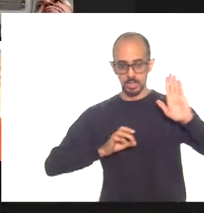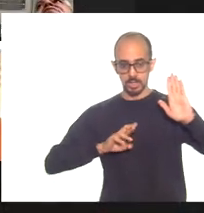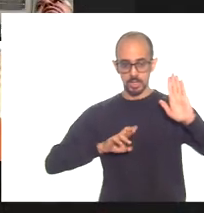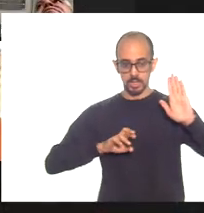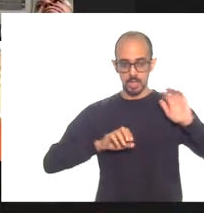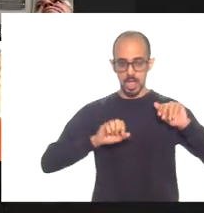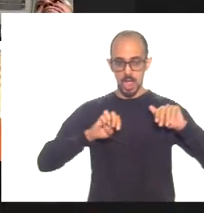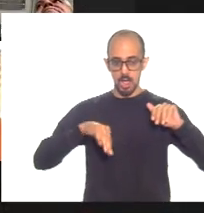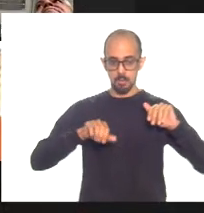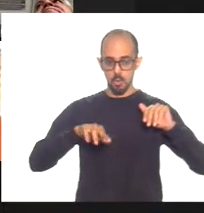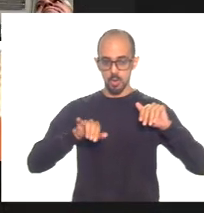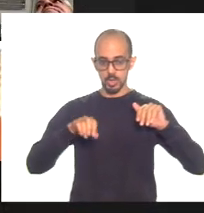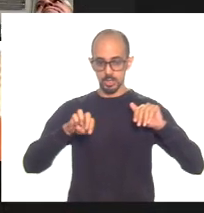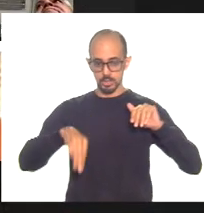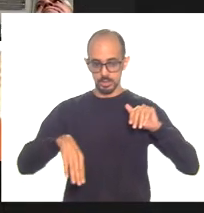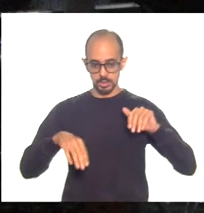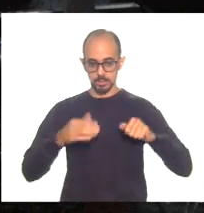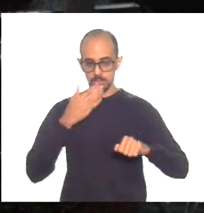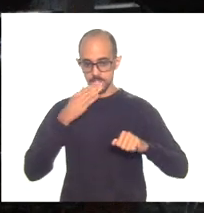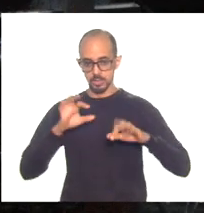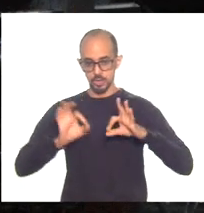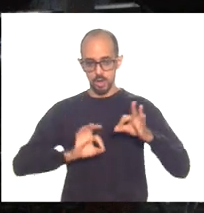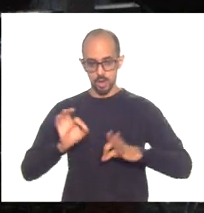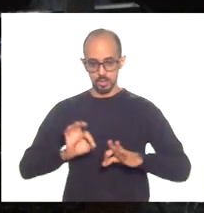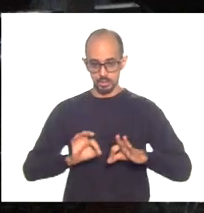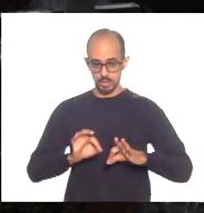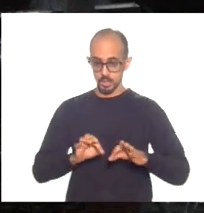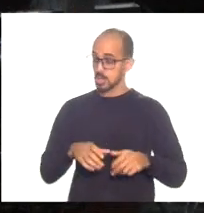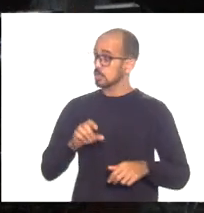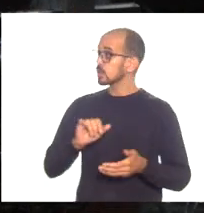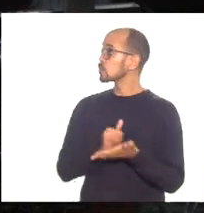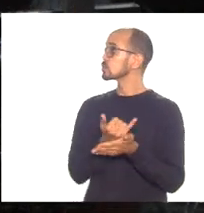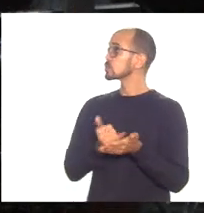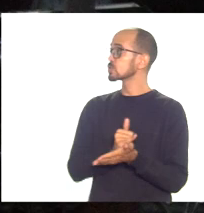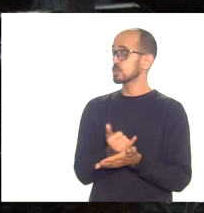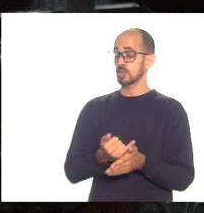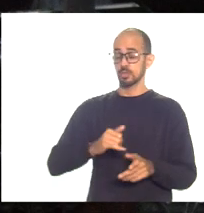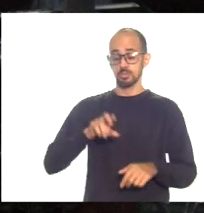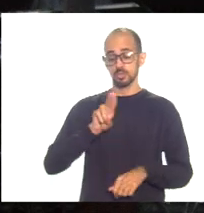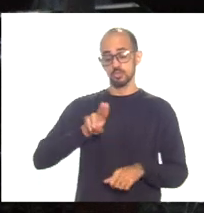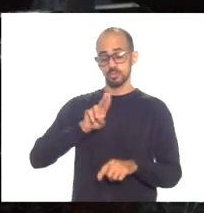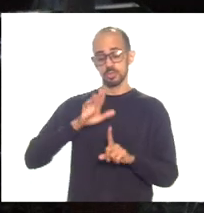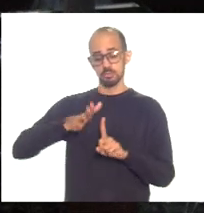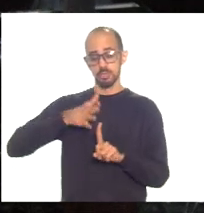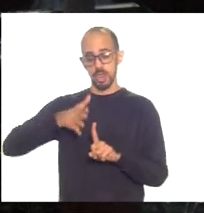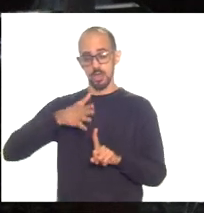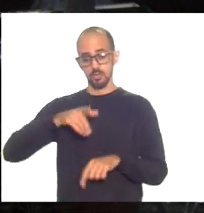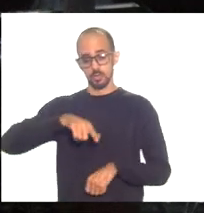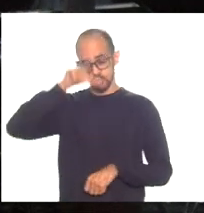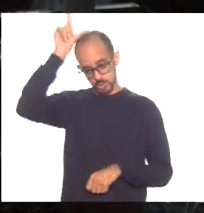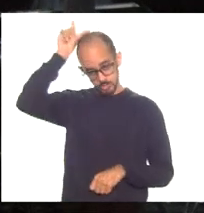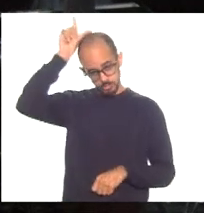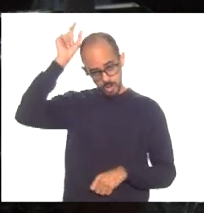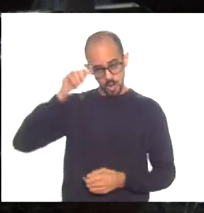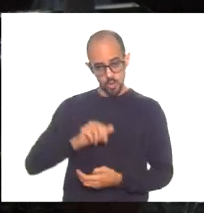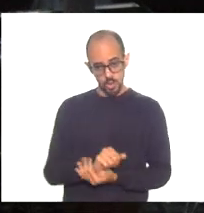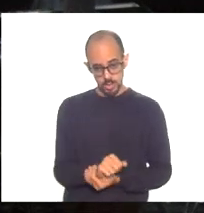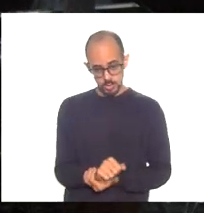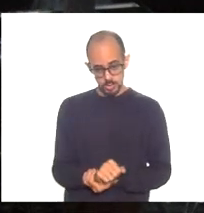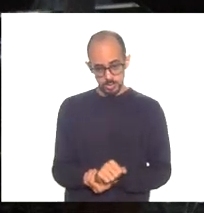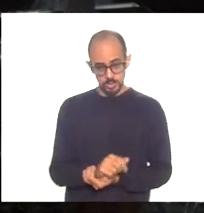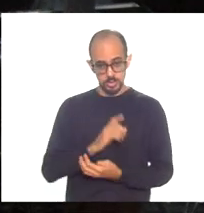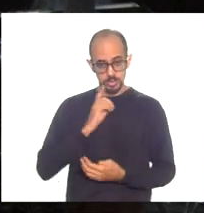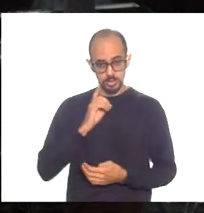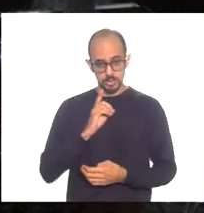de ordem. Estão inscritos para usar a palavra o deputado Luiz Paulo. Em seguida, o